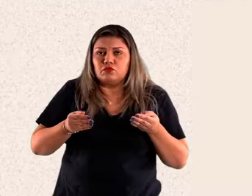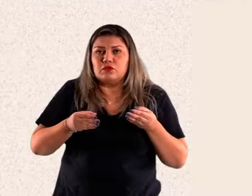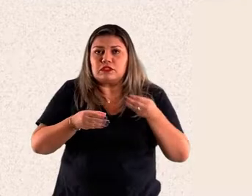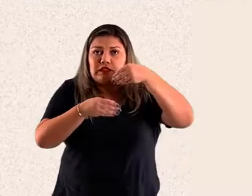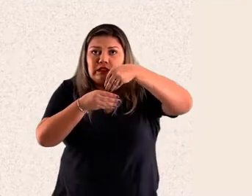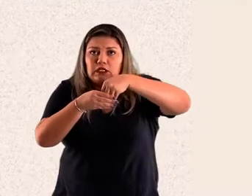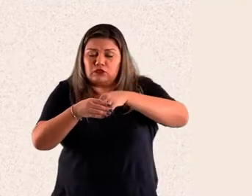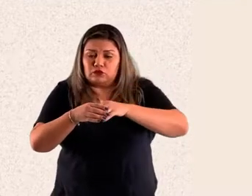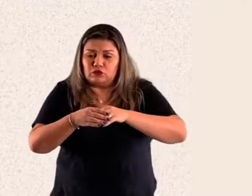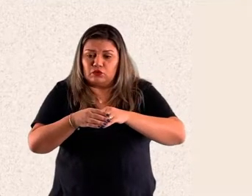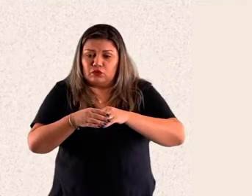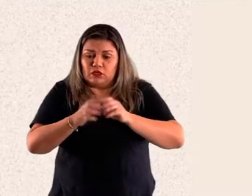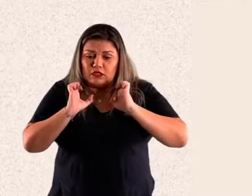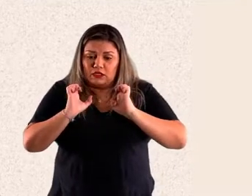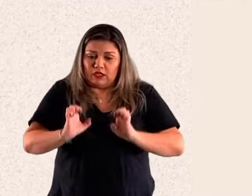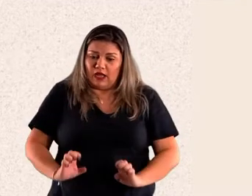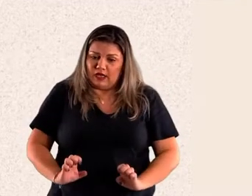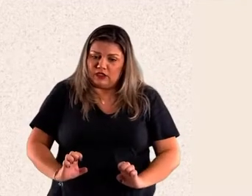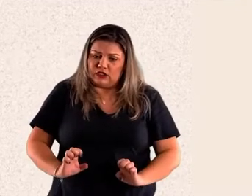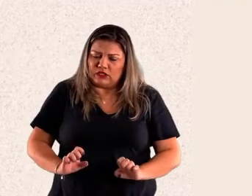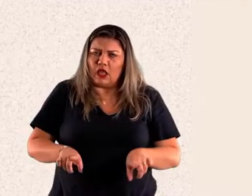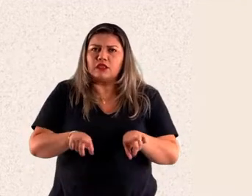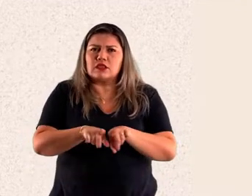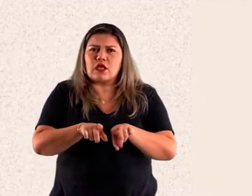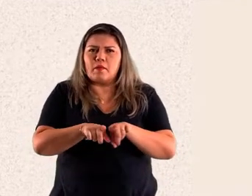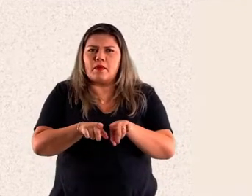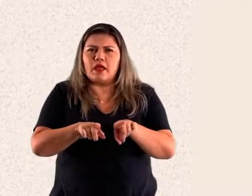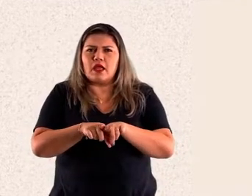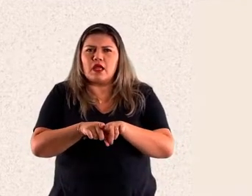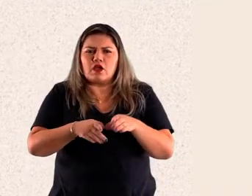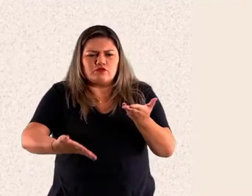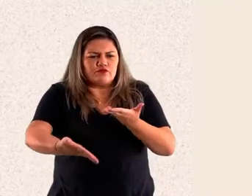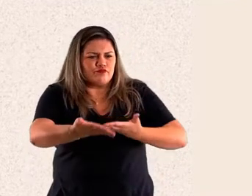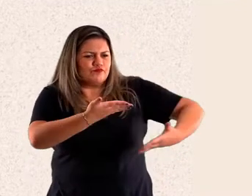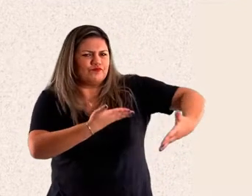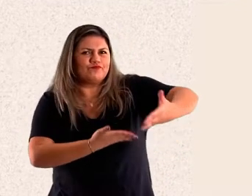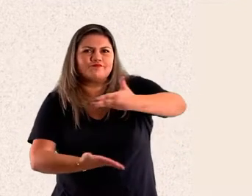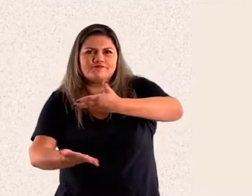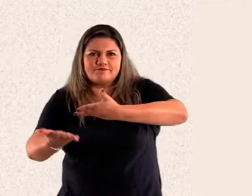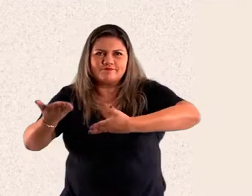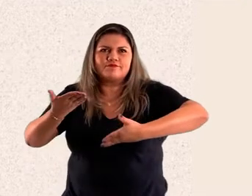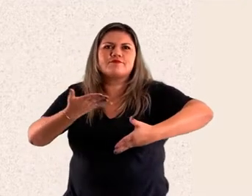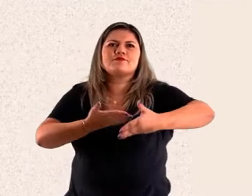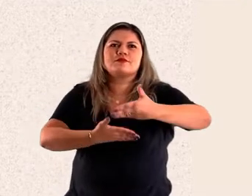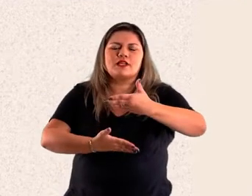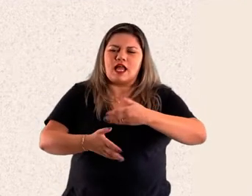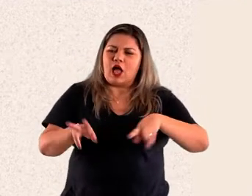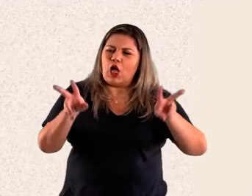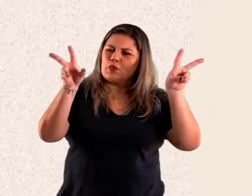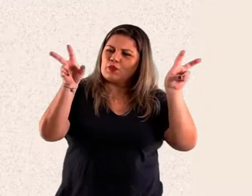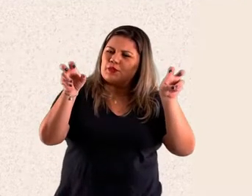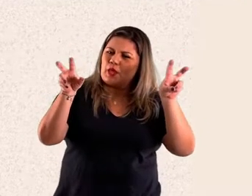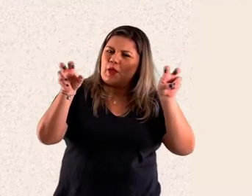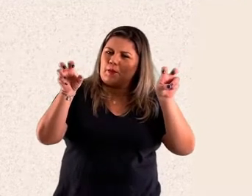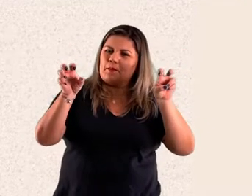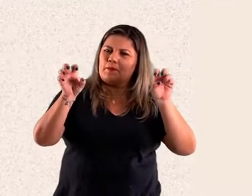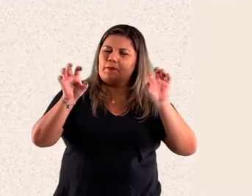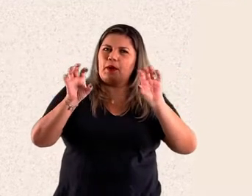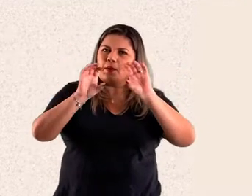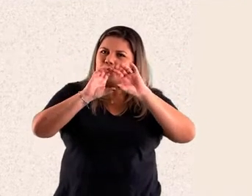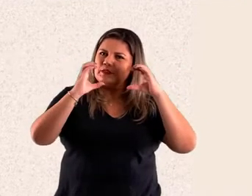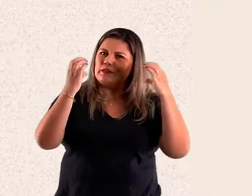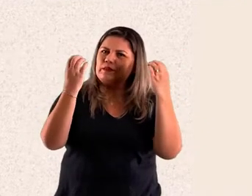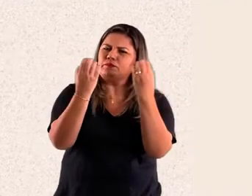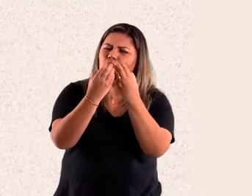vamos tratar um pouquinho de interdependência que é um tema para simpósios e seminários anos e